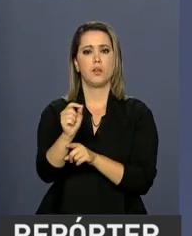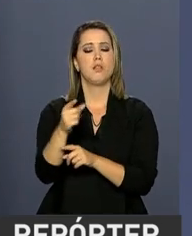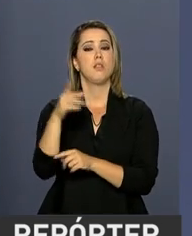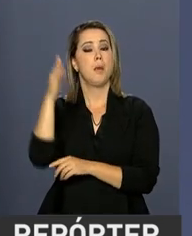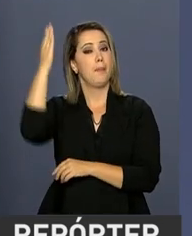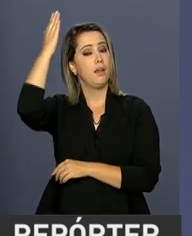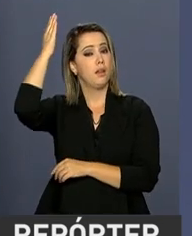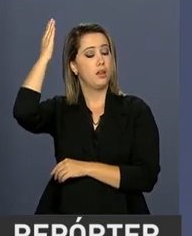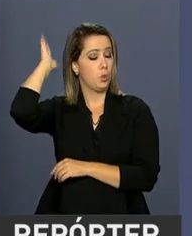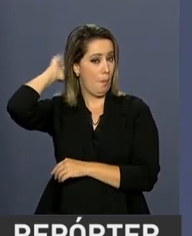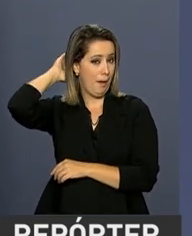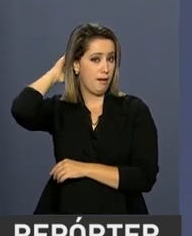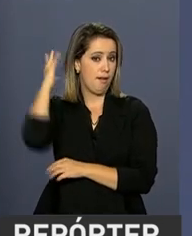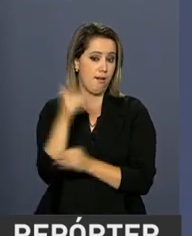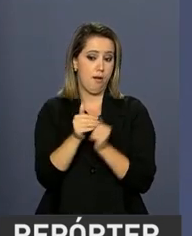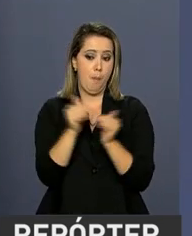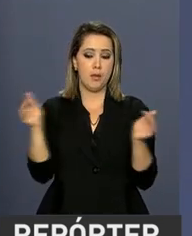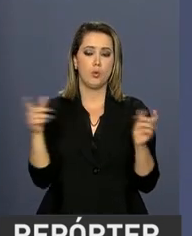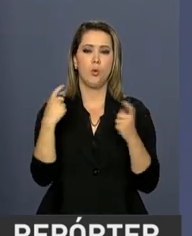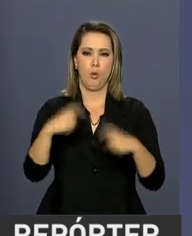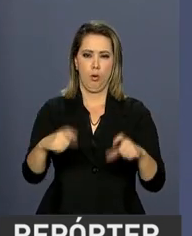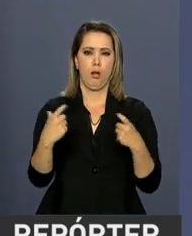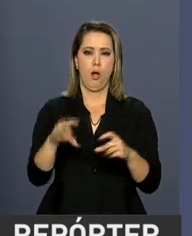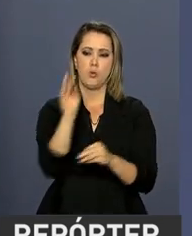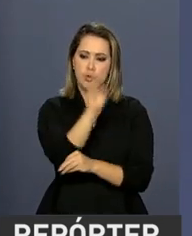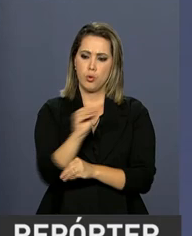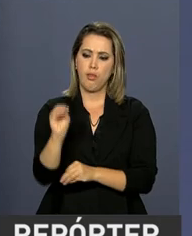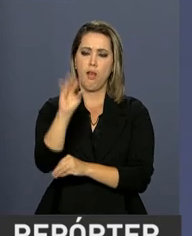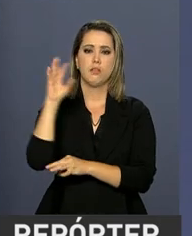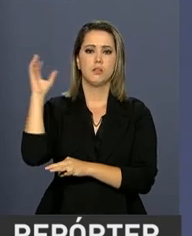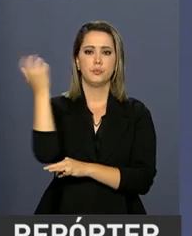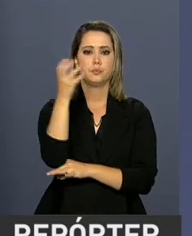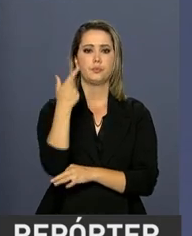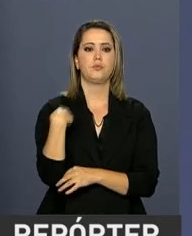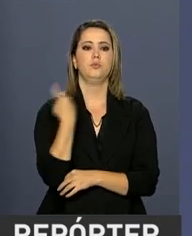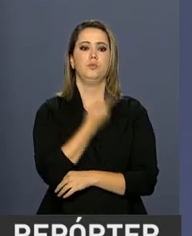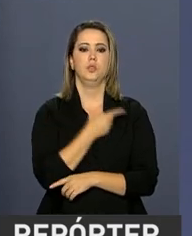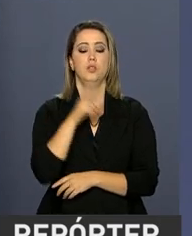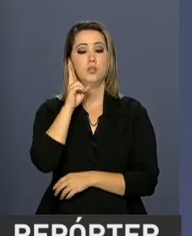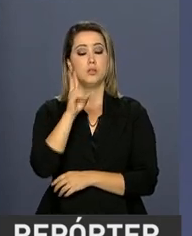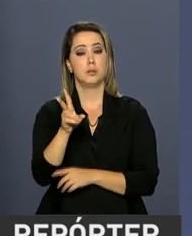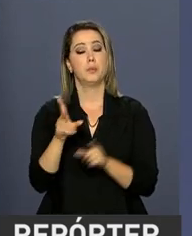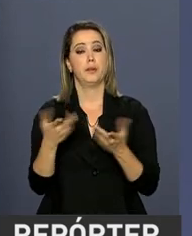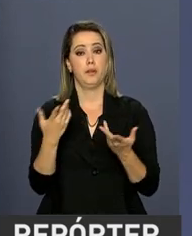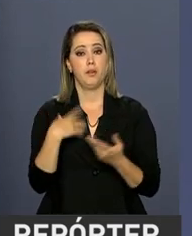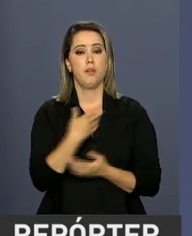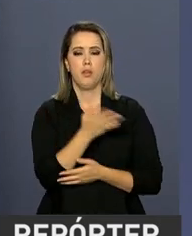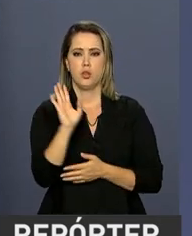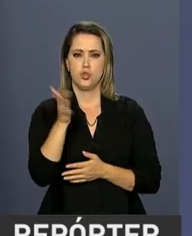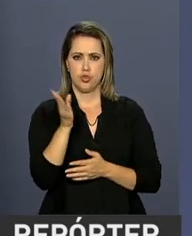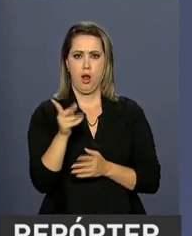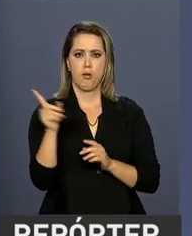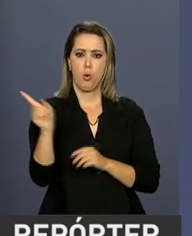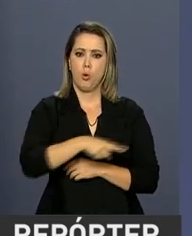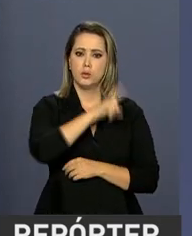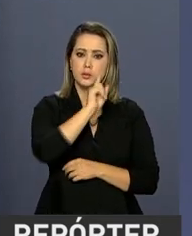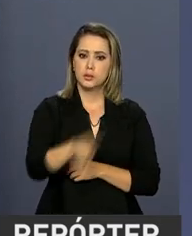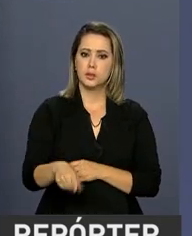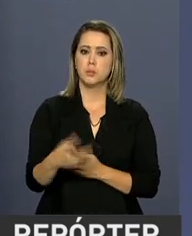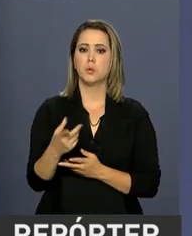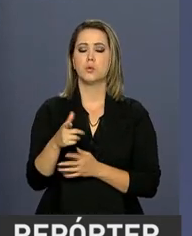Pará. E mais recentemente, a senhora registrou, nós eh vetamos medidas que ampliavam